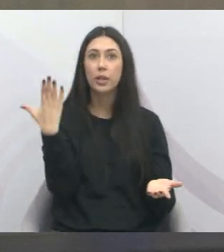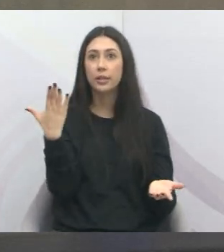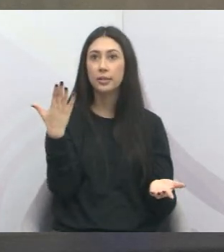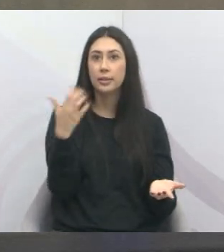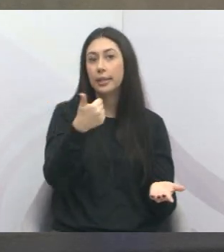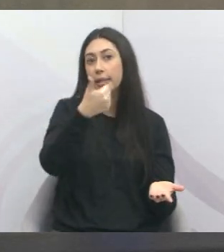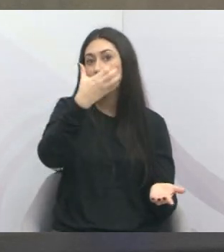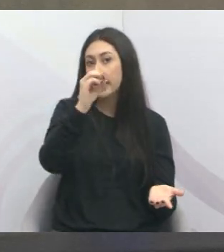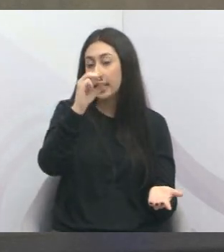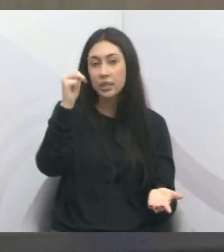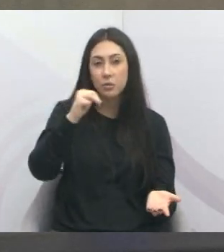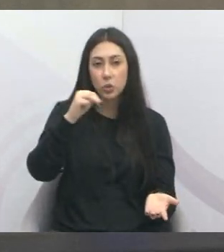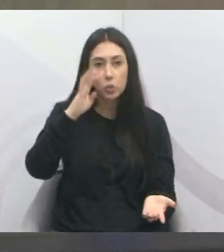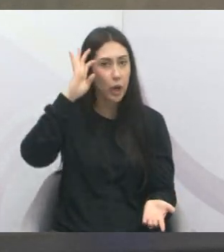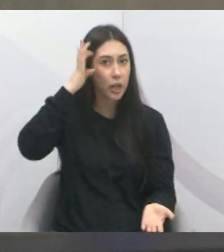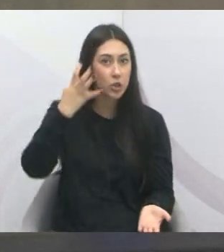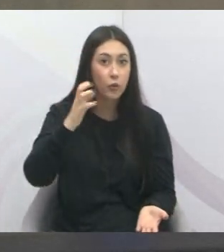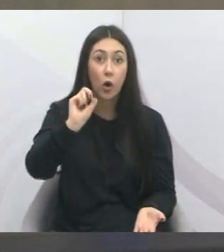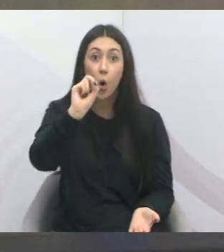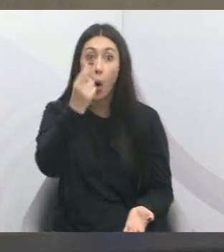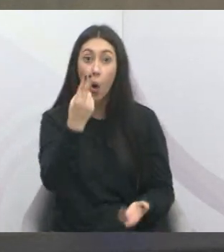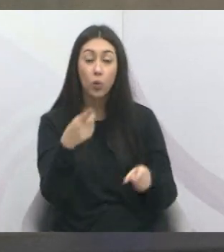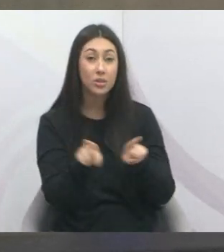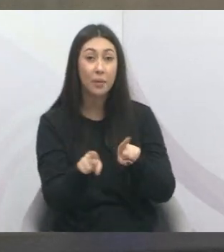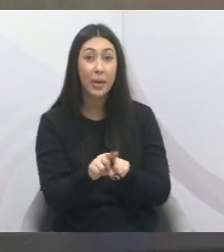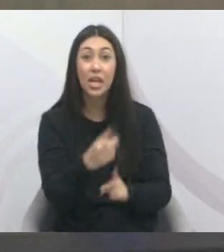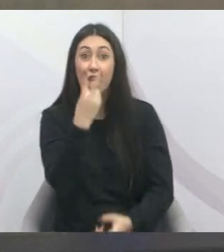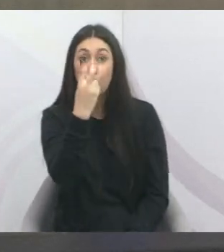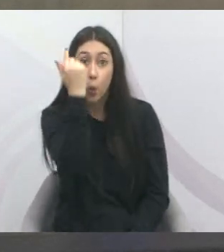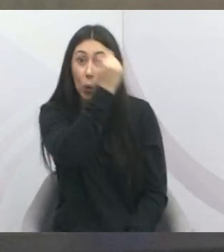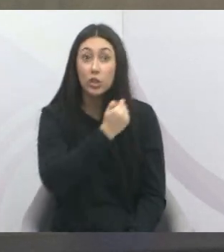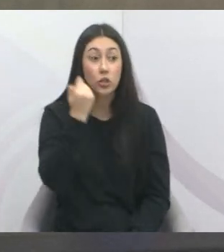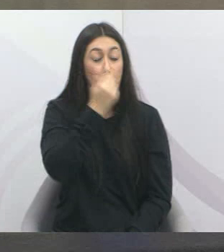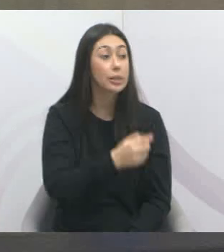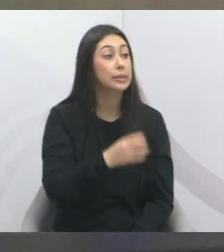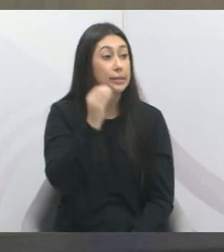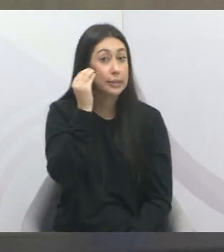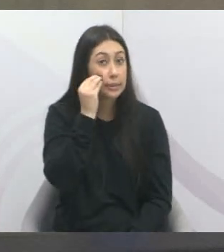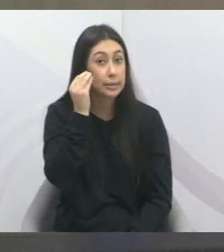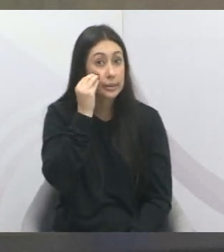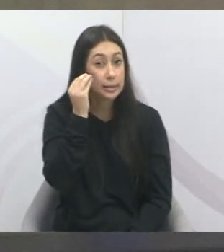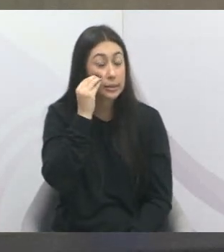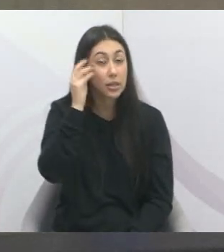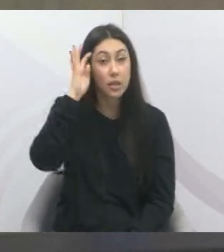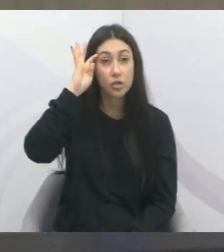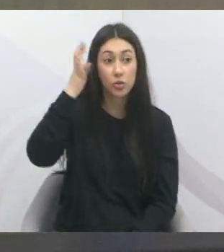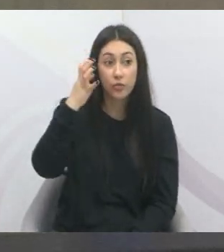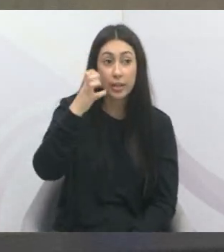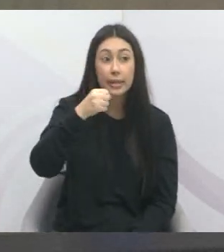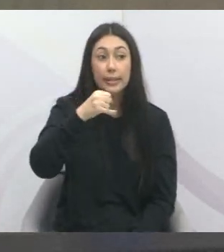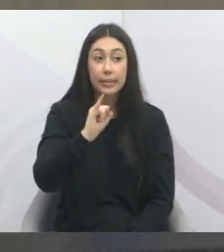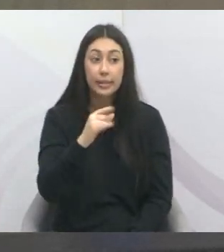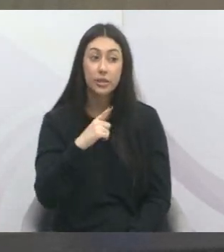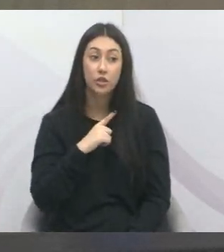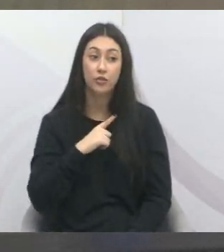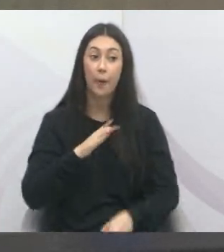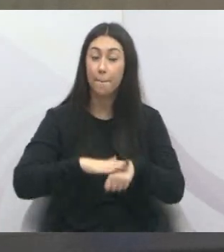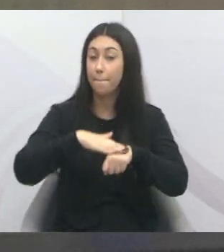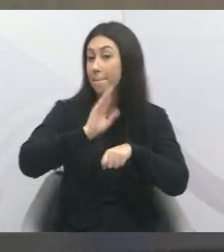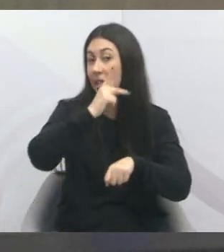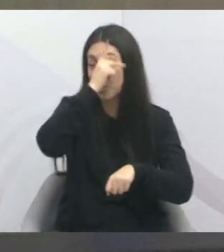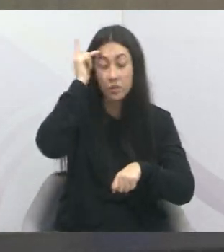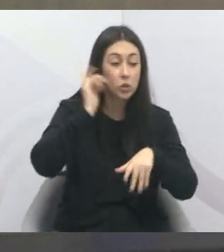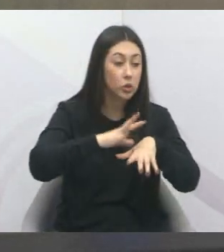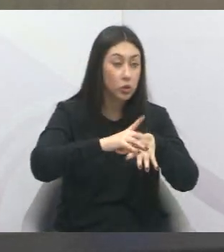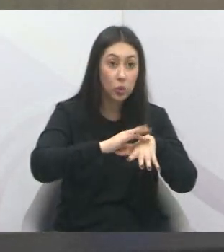10 minutos eu resolver, mas eu ficar 1 hora, 2 horas com o mesmo paciente. Se eu tiver mais que um paciente, eu vou